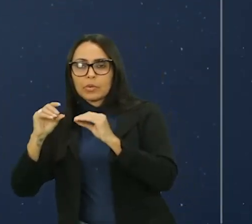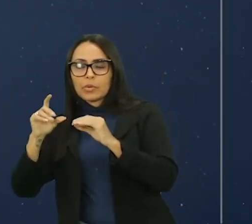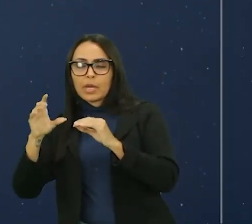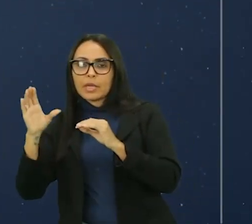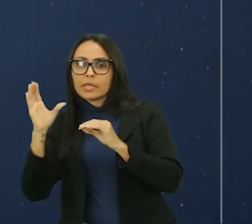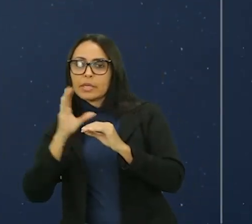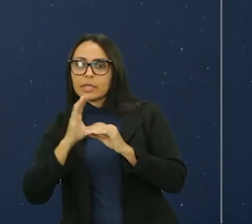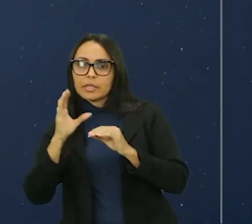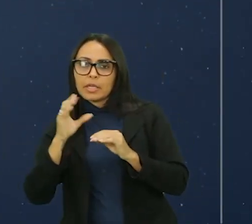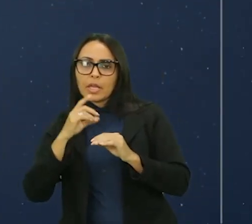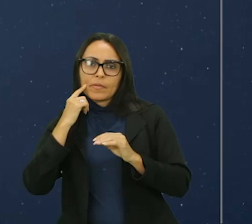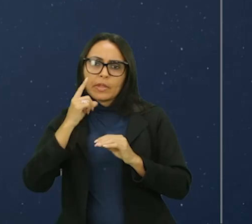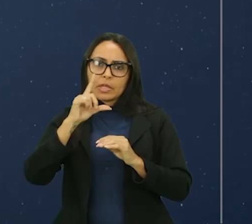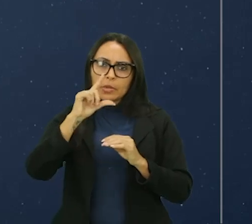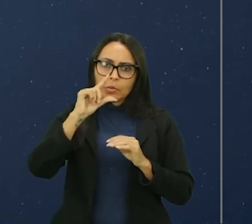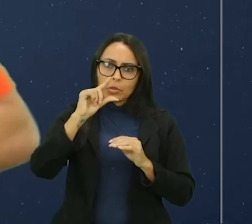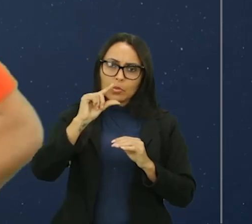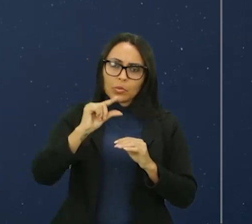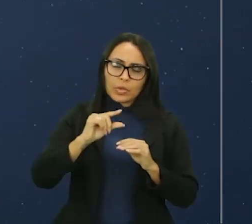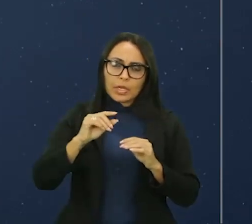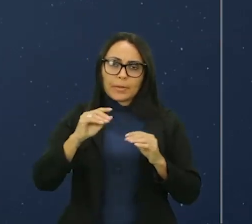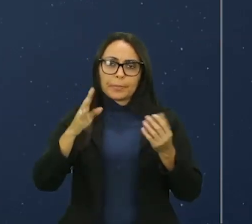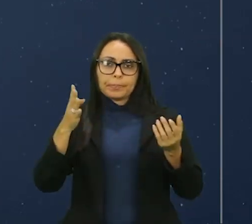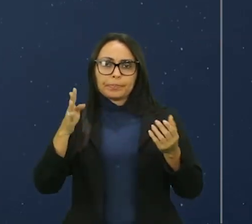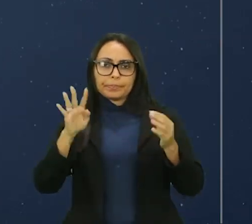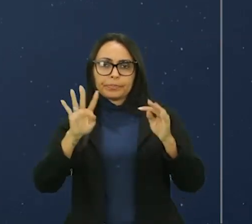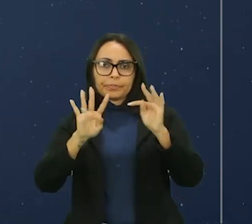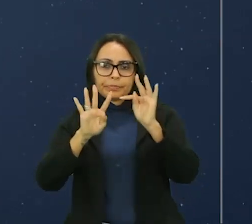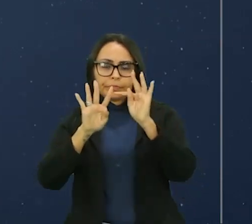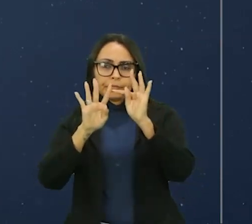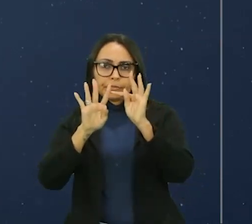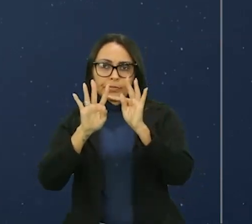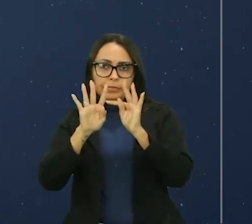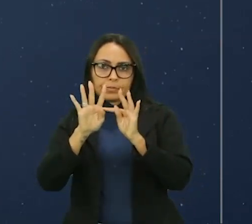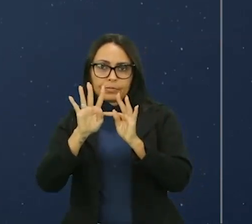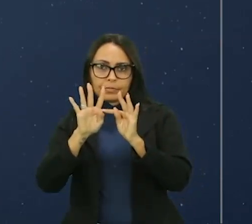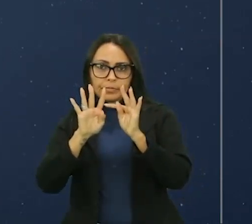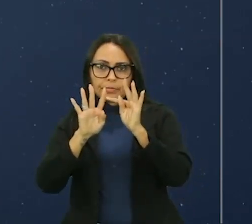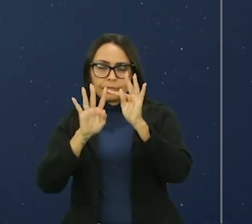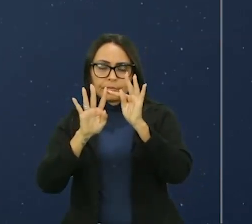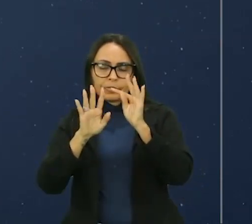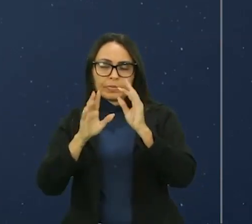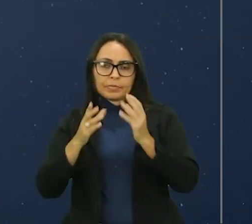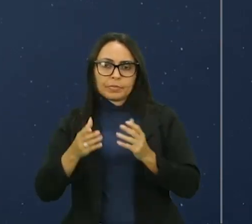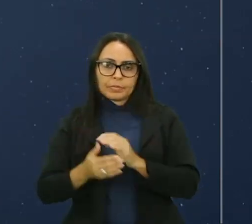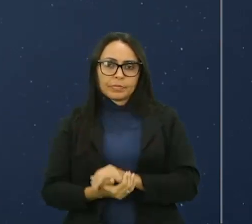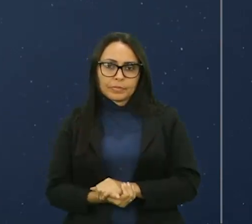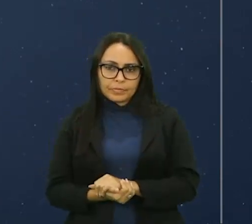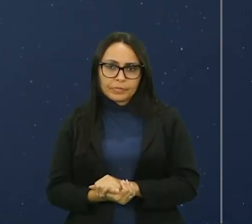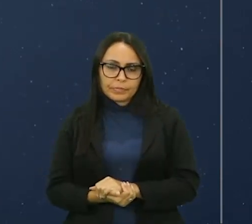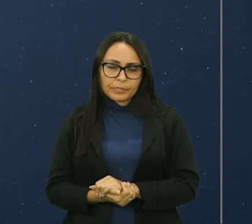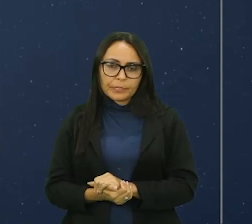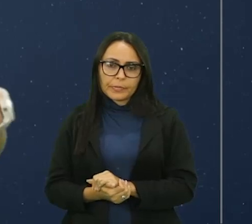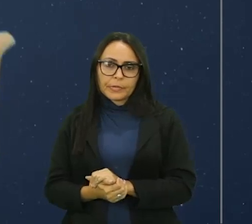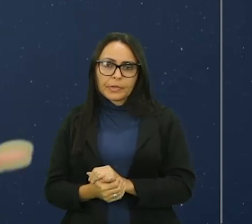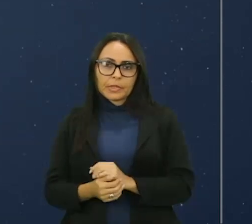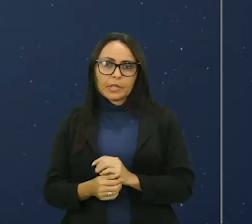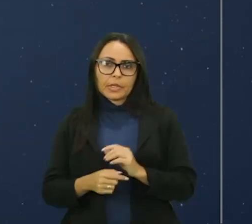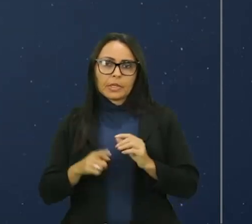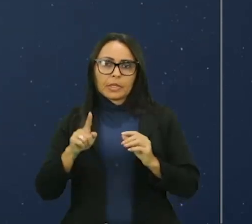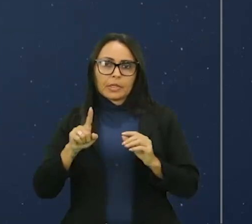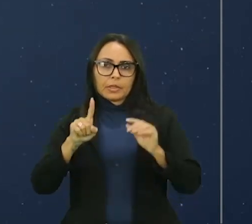vai reduzir as temperaturas. Agora, imagine que uma massa de ar de um lugar quente está chegando num determinado local. O que é que